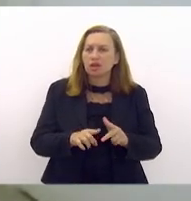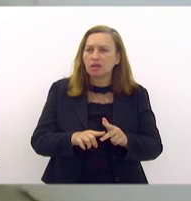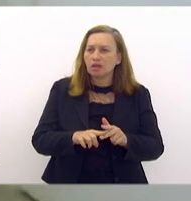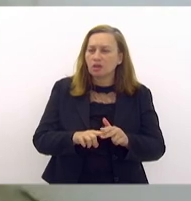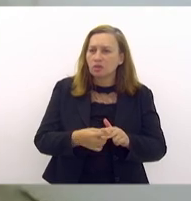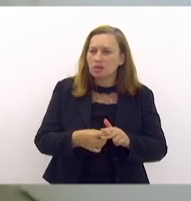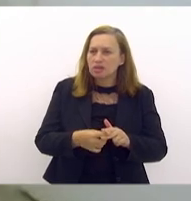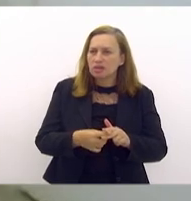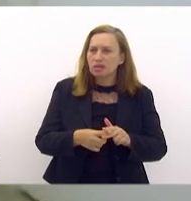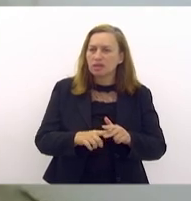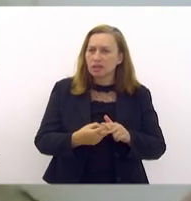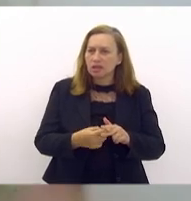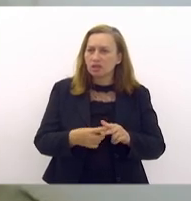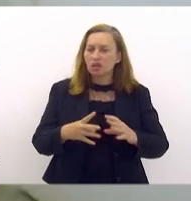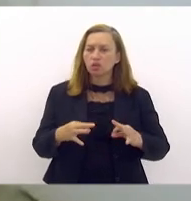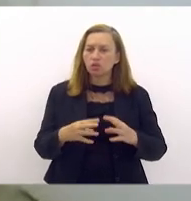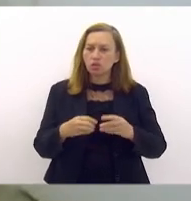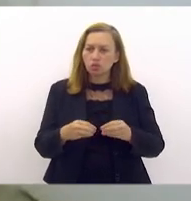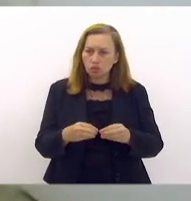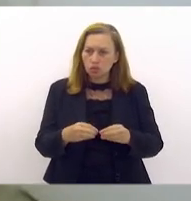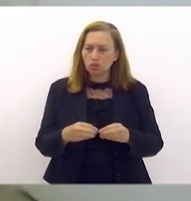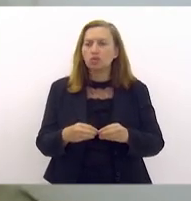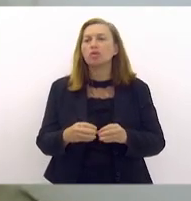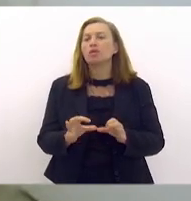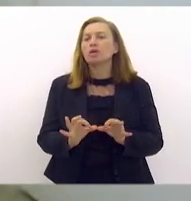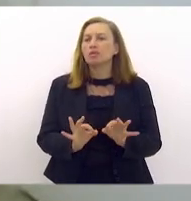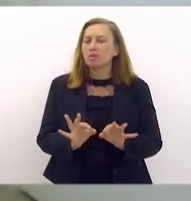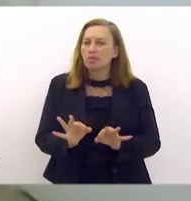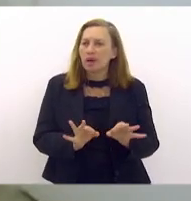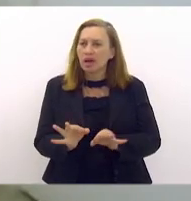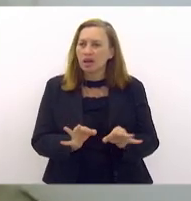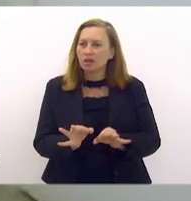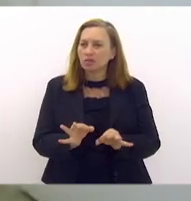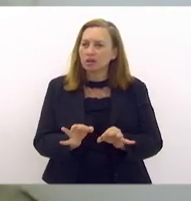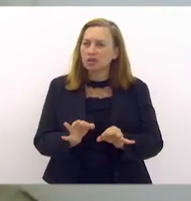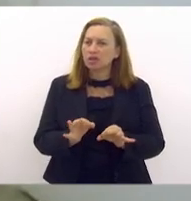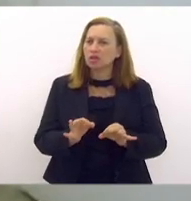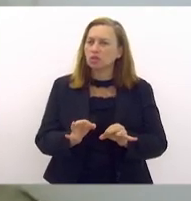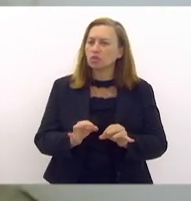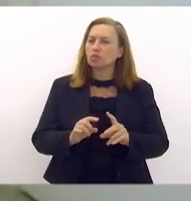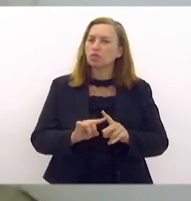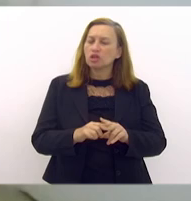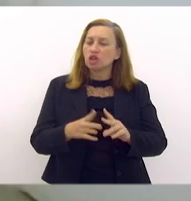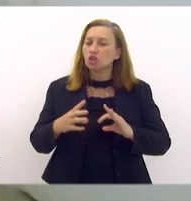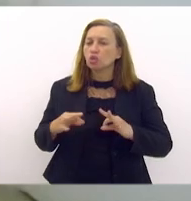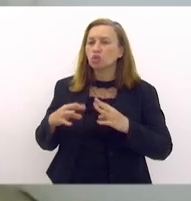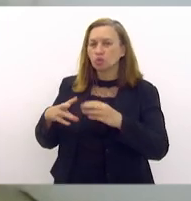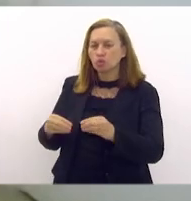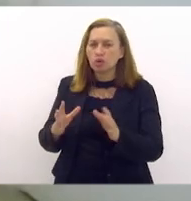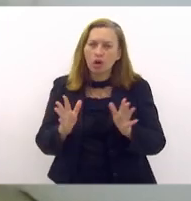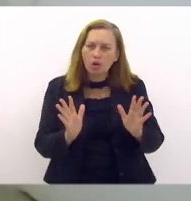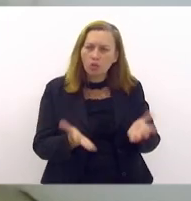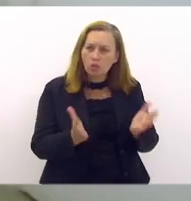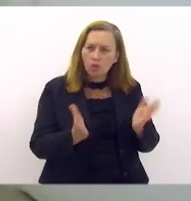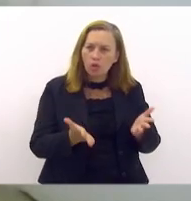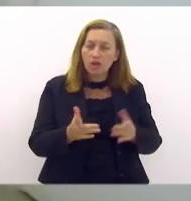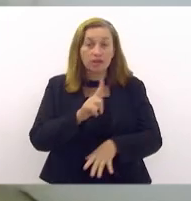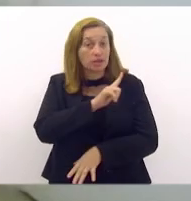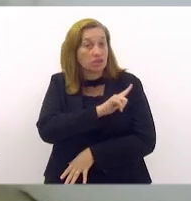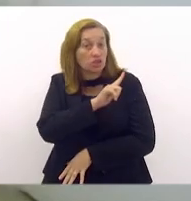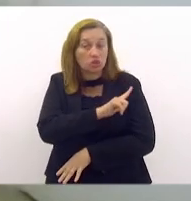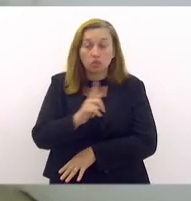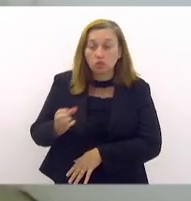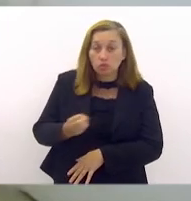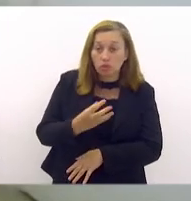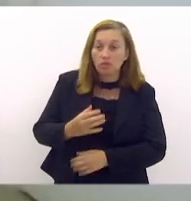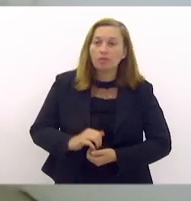sim, foi desmontado, mas está tendo uma reestruturação dele, né, agora, nessa gestão,